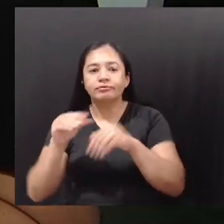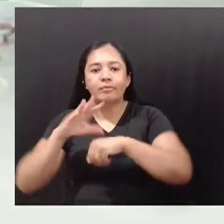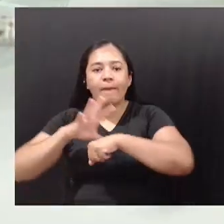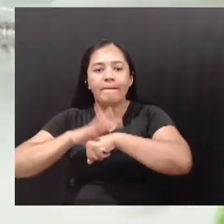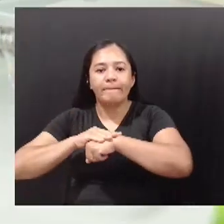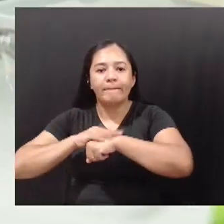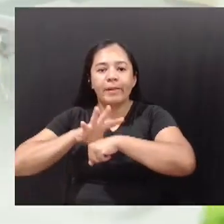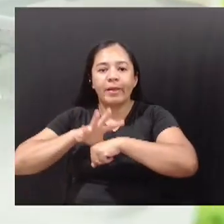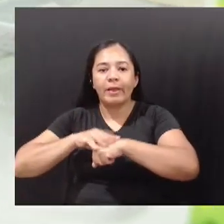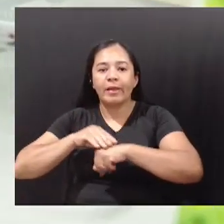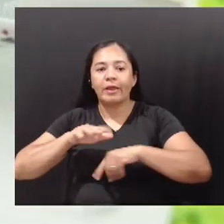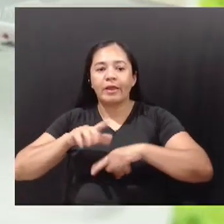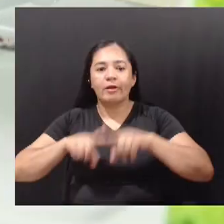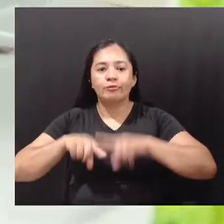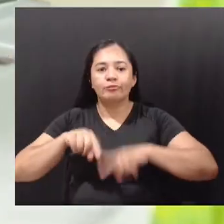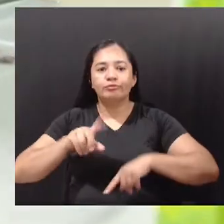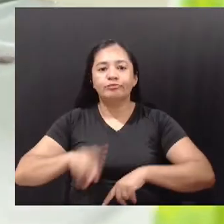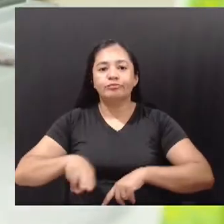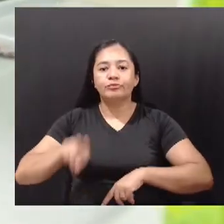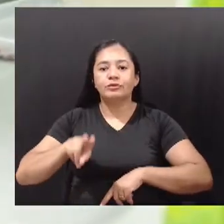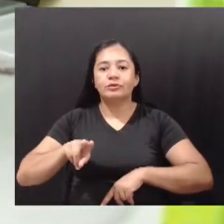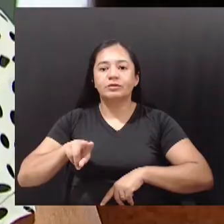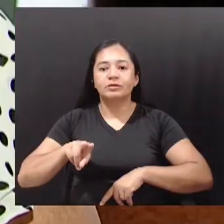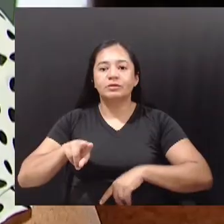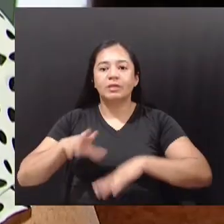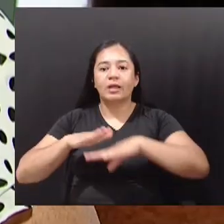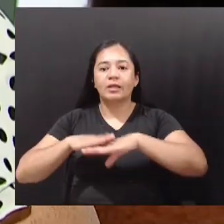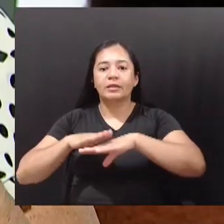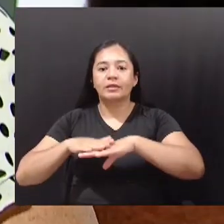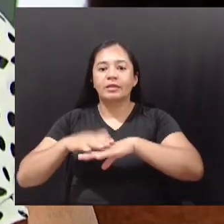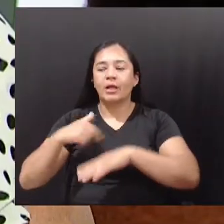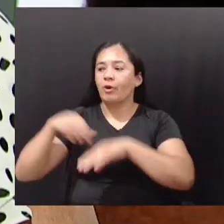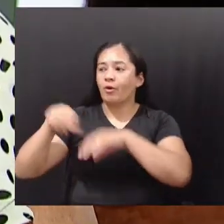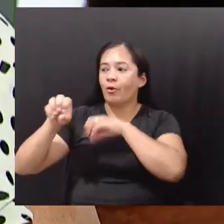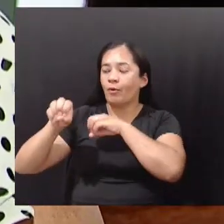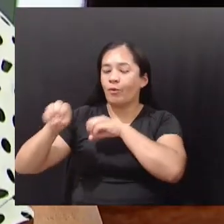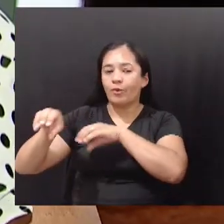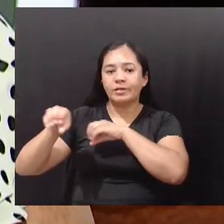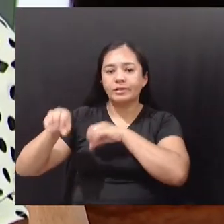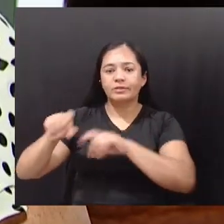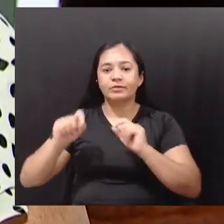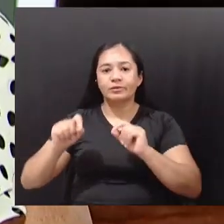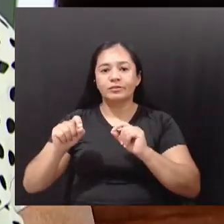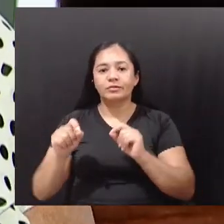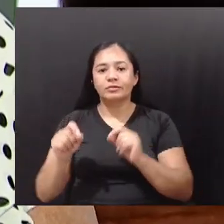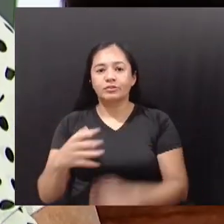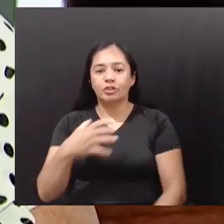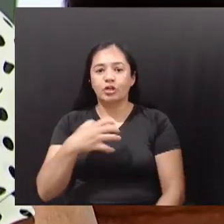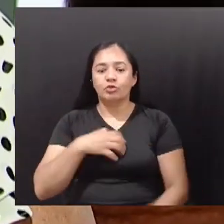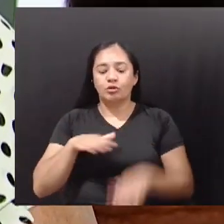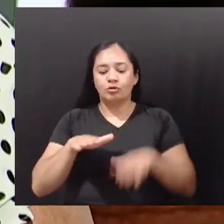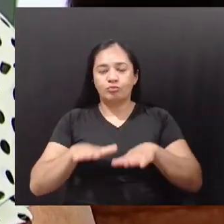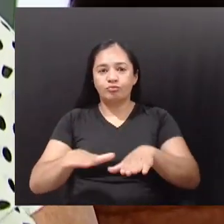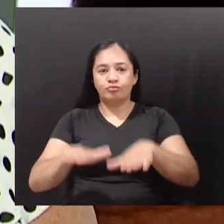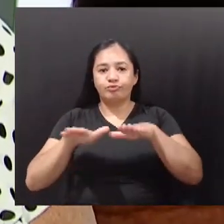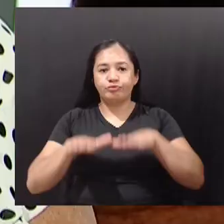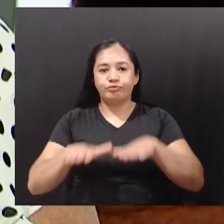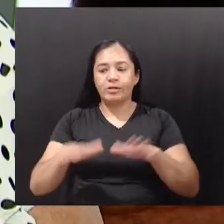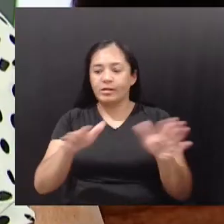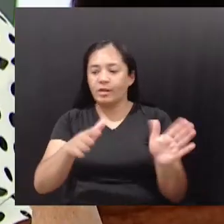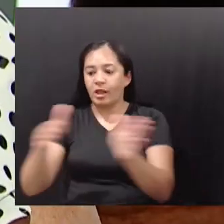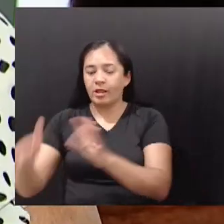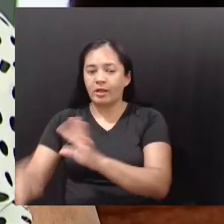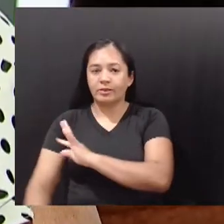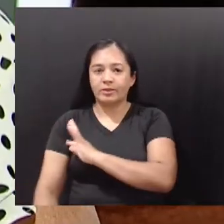manipular. Depois que eles tateiam, eu ensino as funções da máquina. Então essa é a parte técnica, quais as funções da